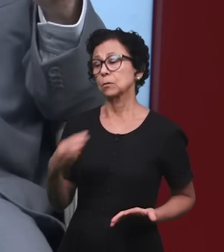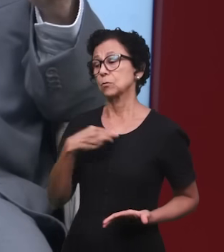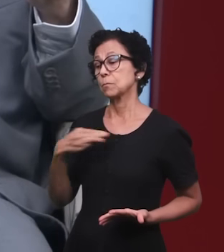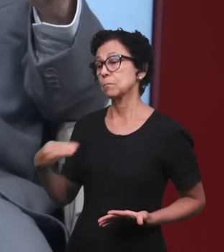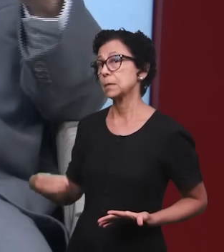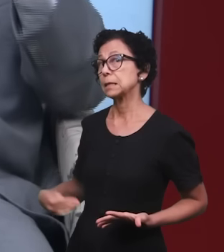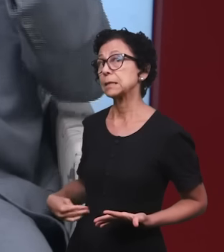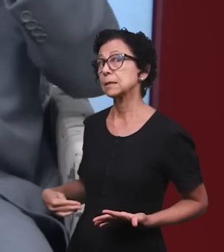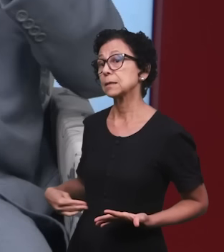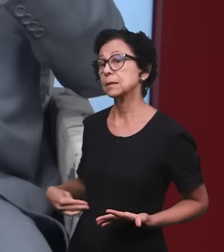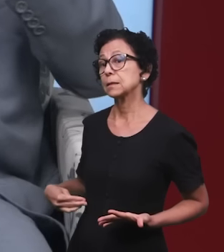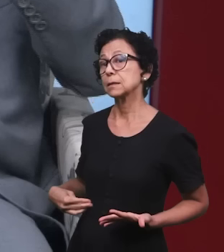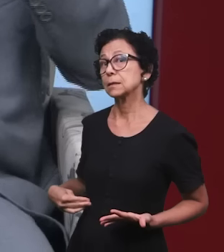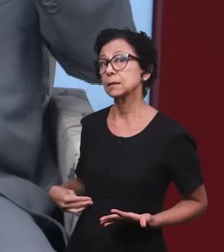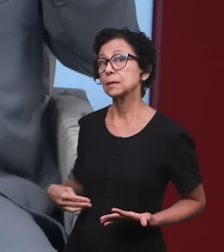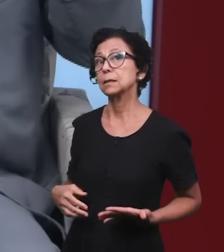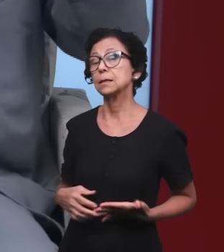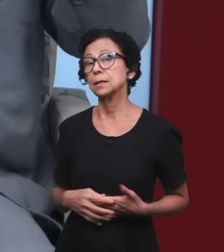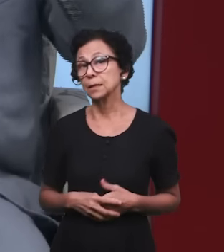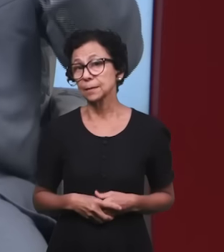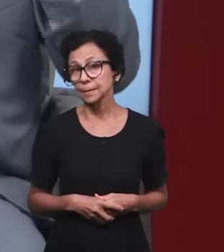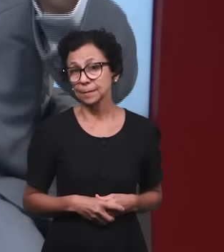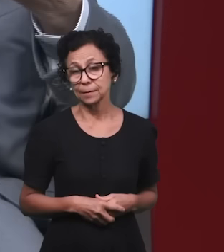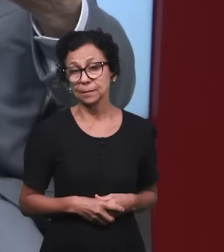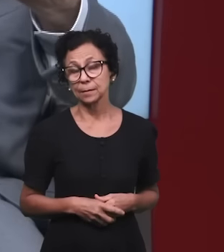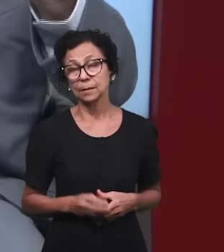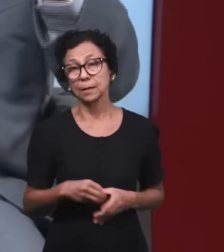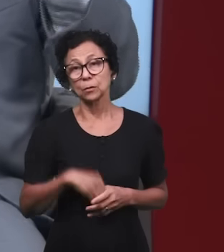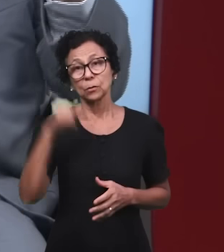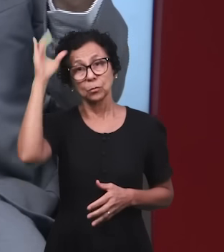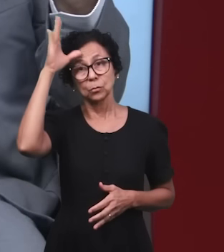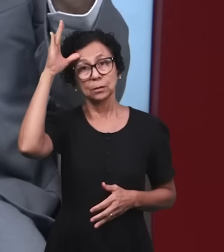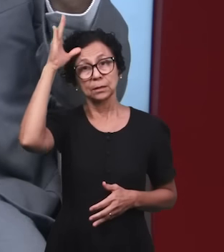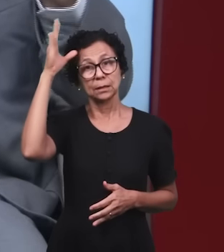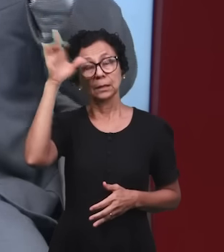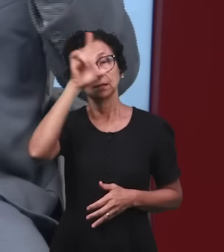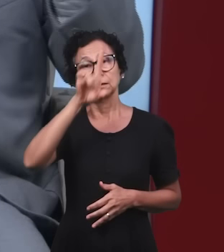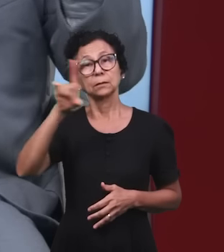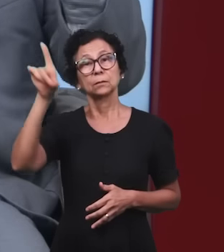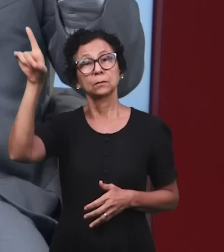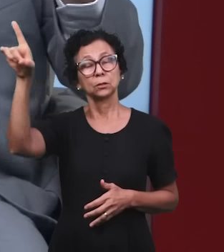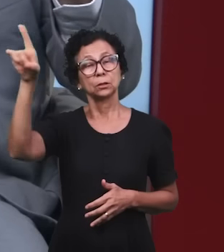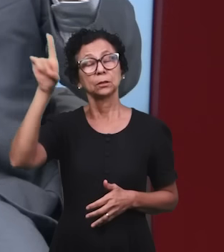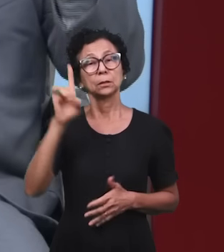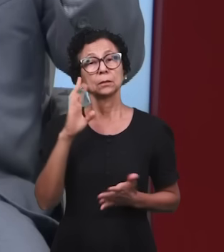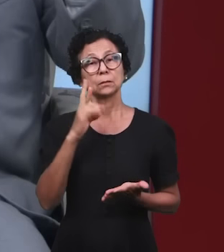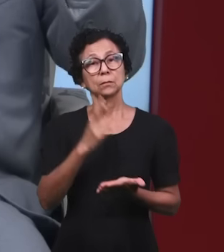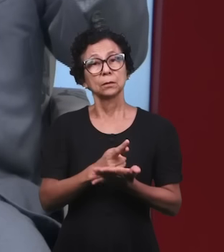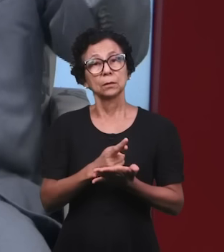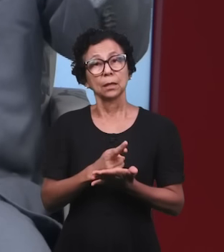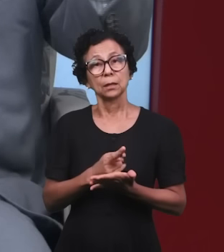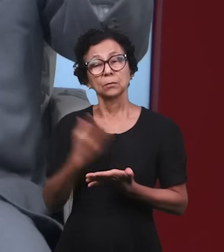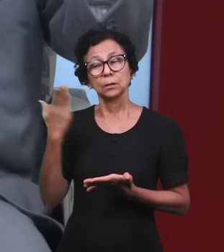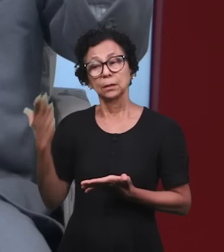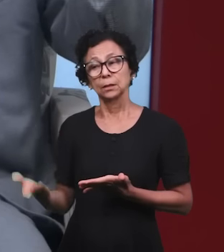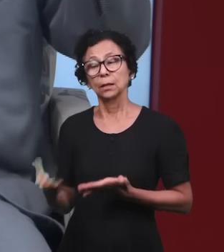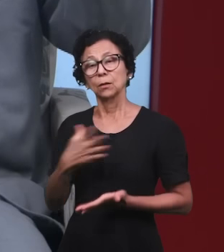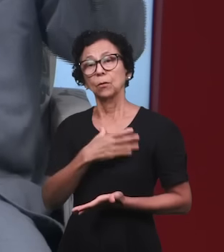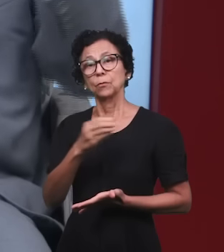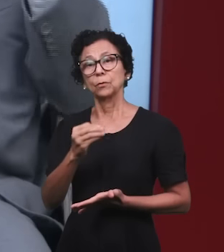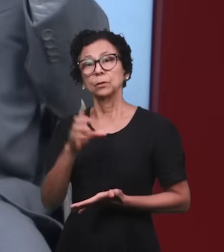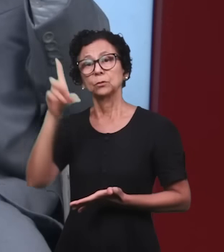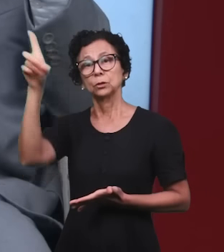passos dentro de uma consciência divina, culminando na revelação do Filho de